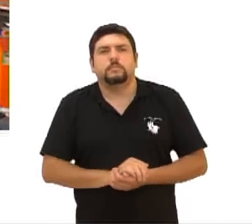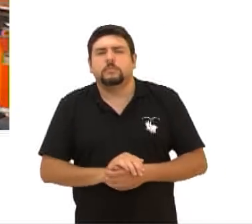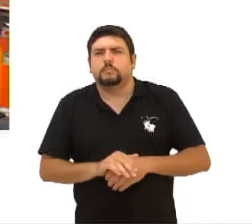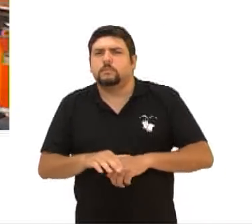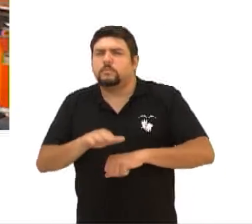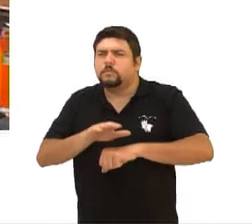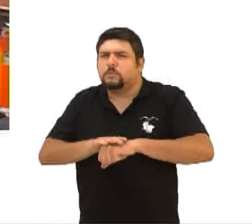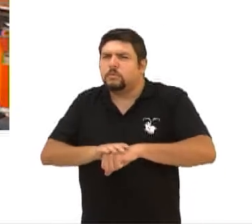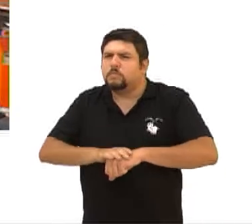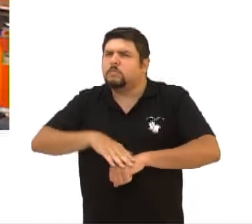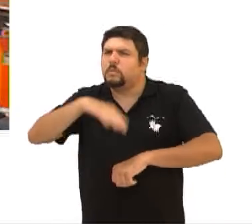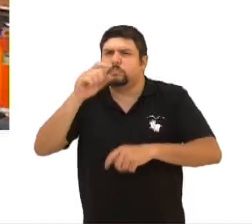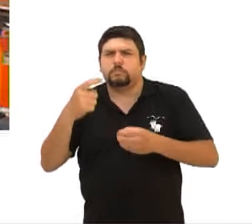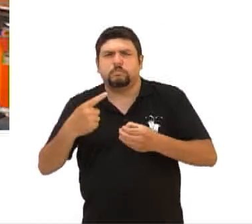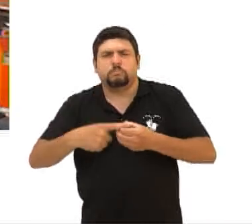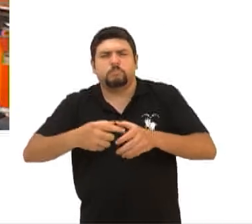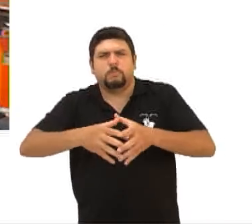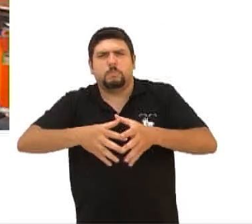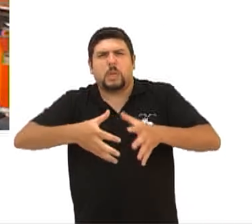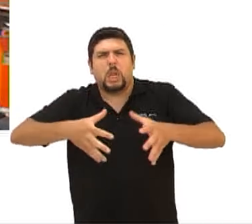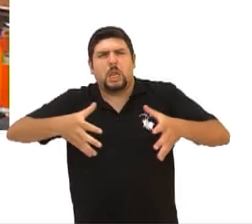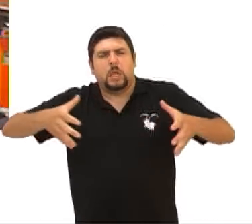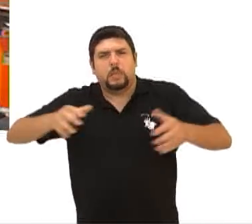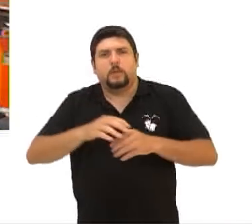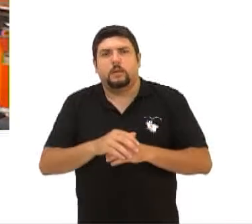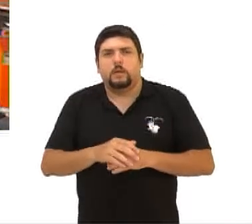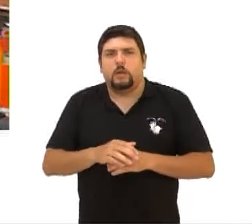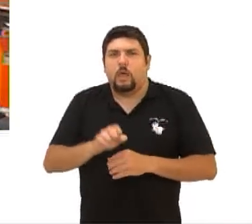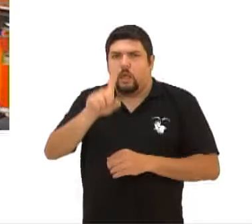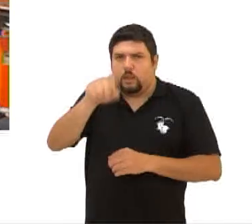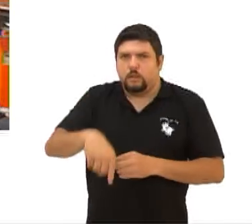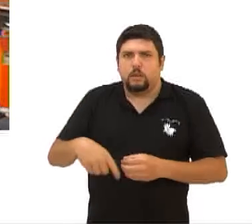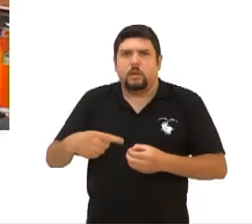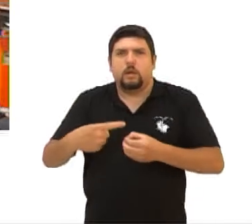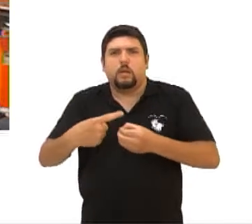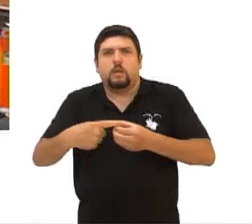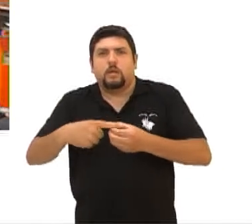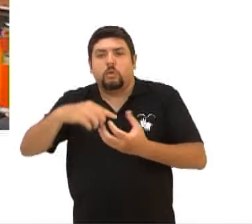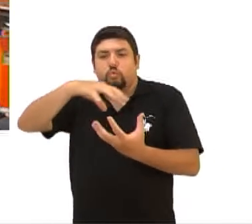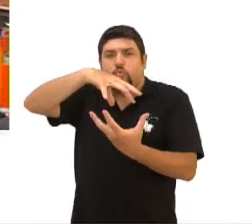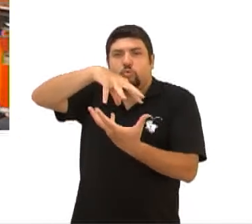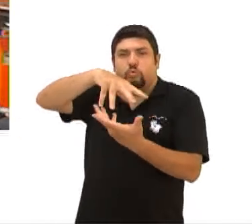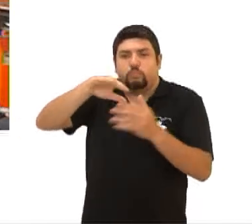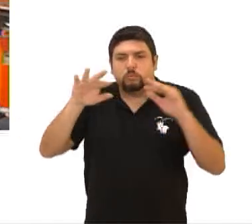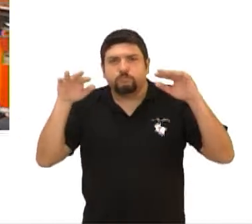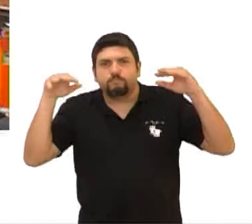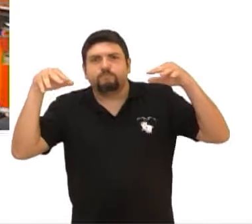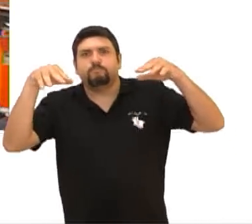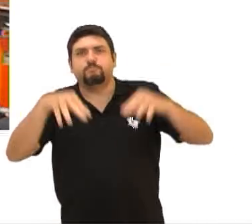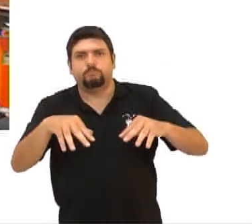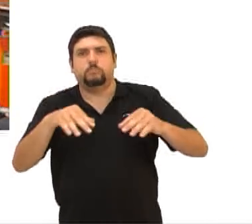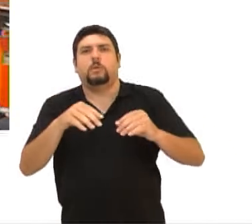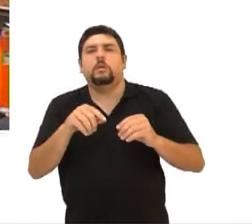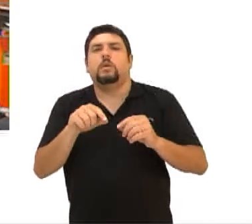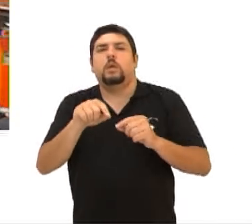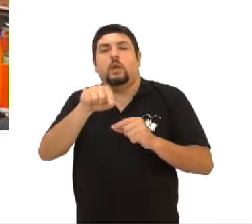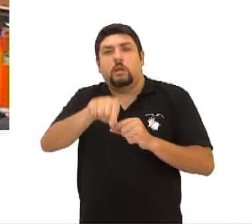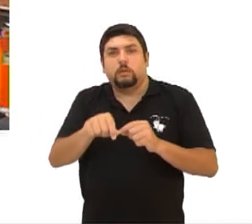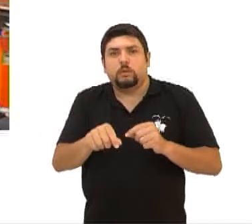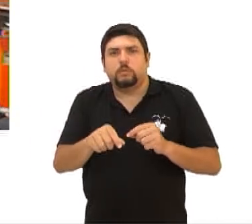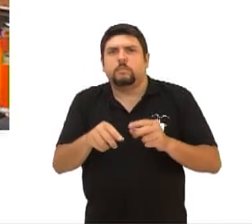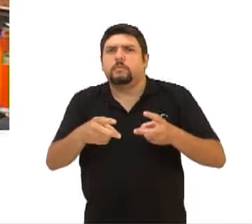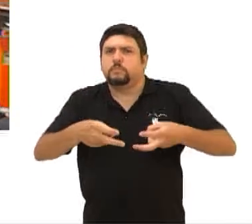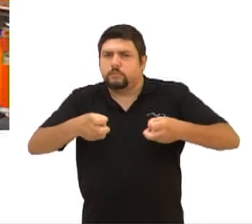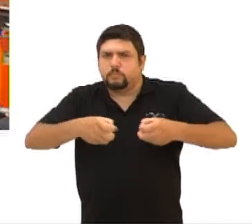continente africano. É uma cidade global, considerada uma cidade global, né? Tem a maior quantidade de habitantes. Pela imagem, a gente vê que